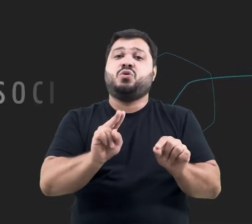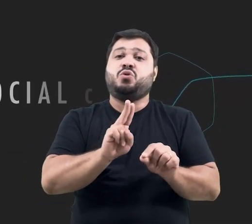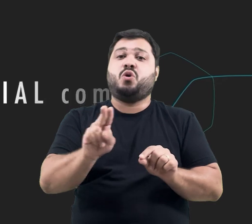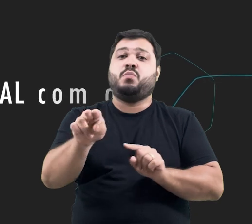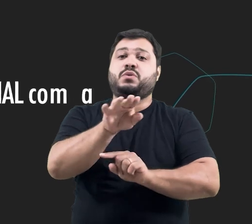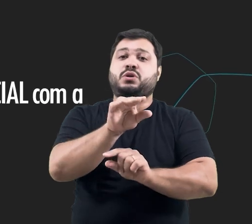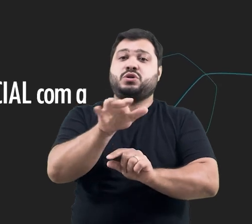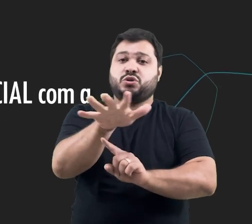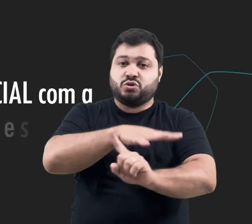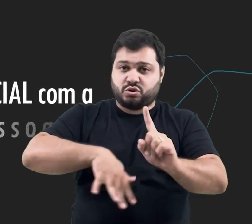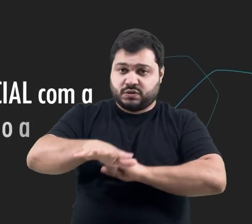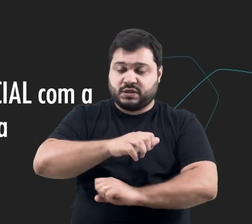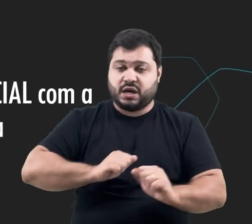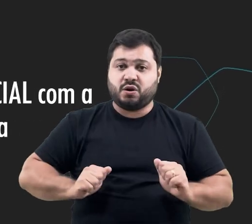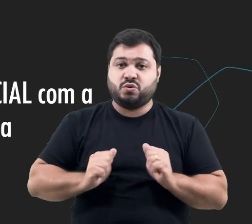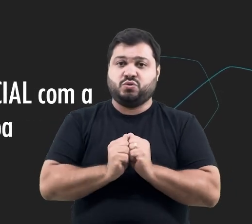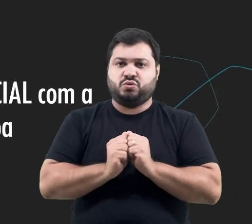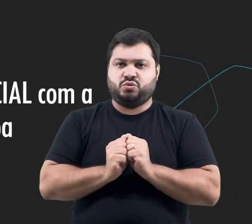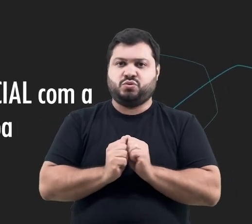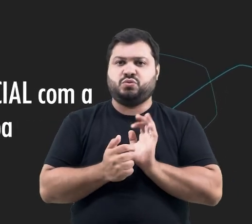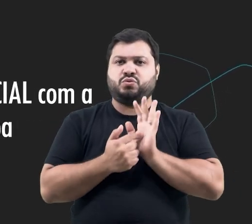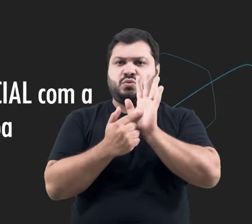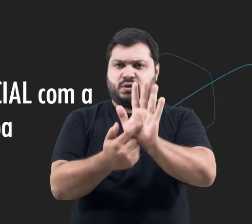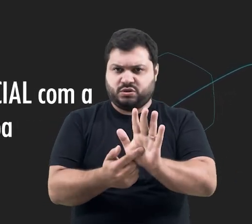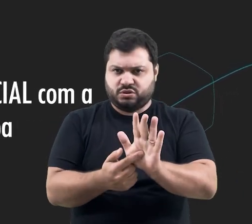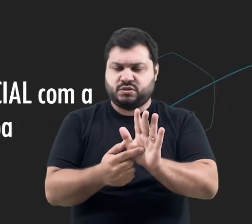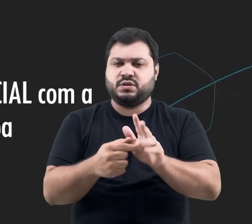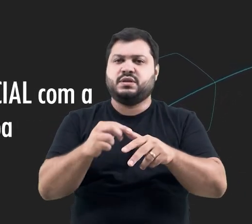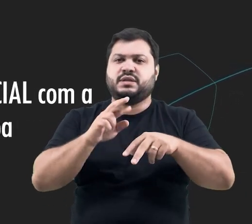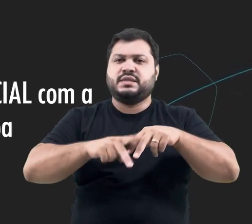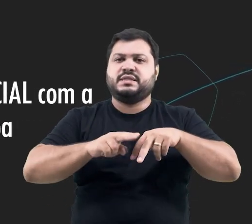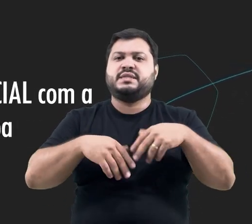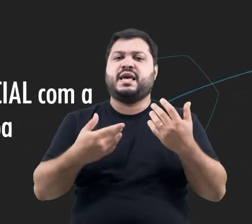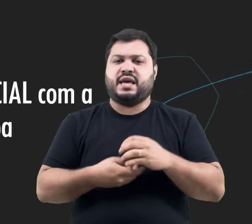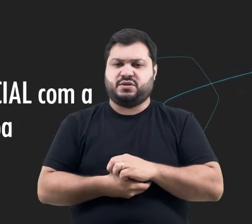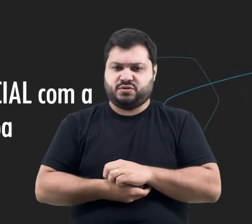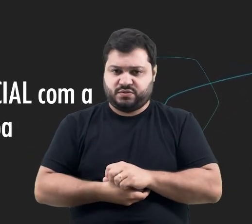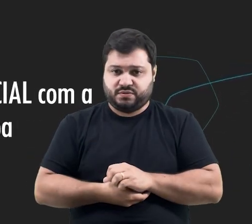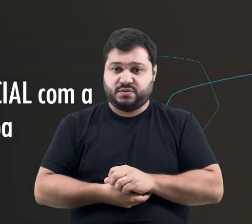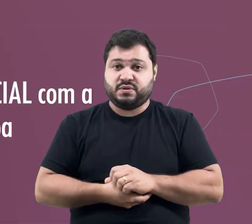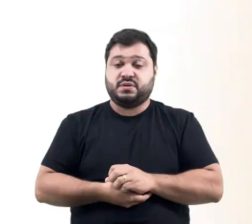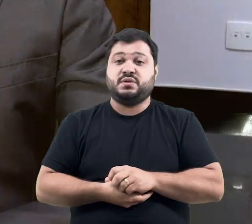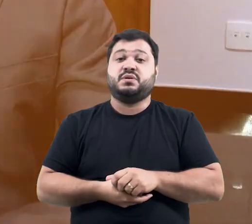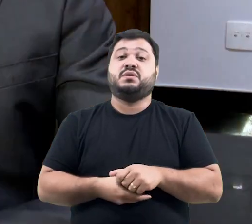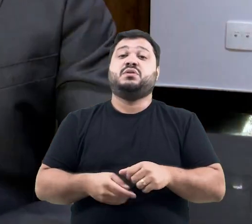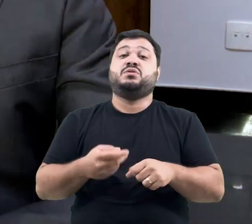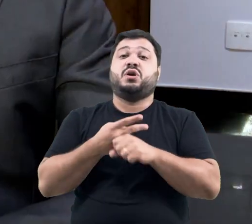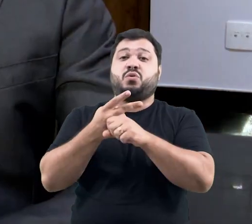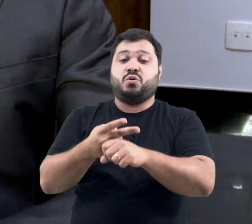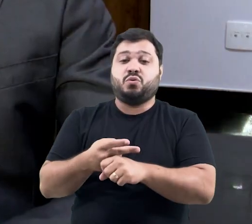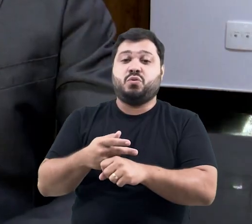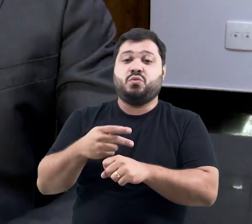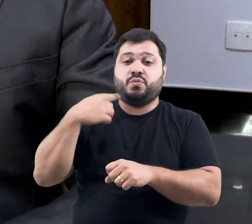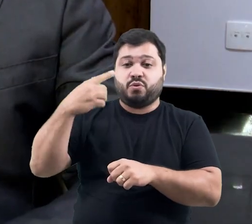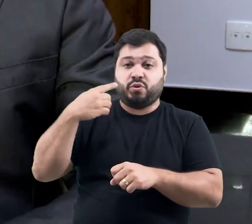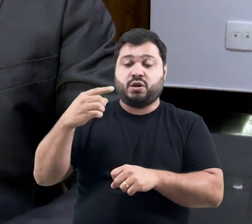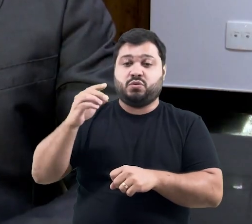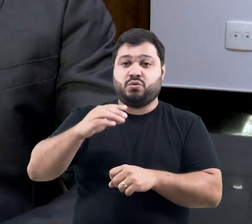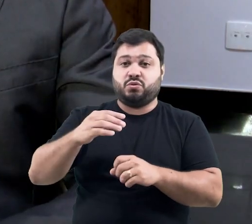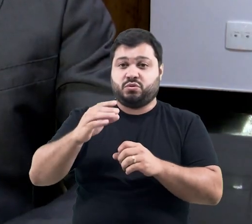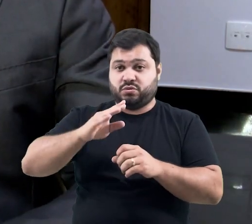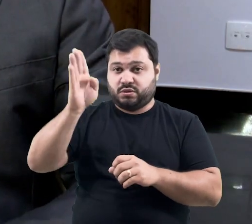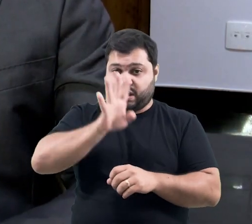campo nome social abaixo, juntamente com a indicação do sexo da pessoa. De acordo com o procurador